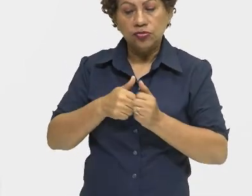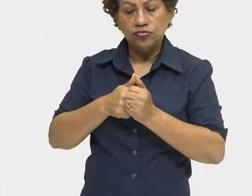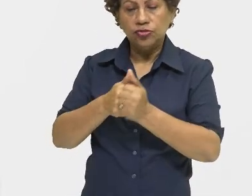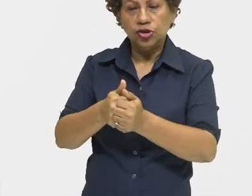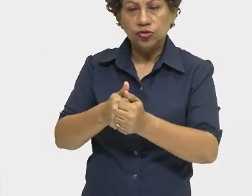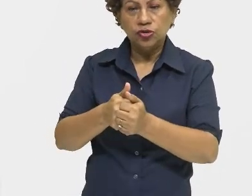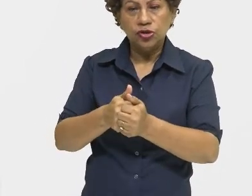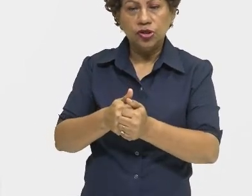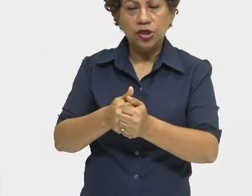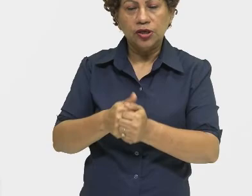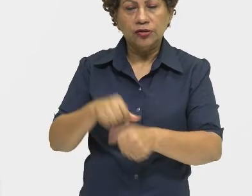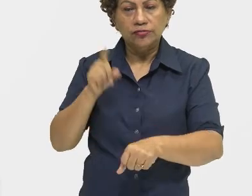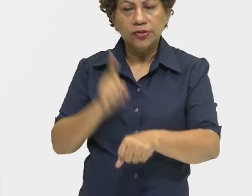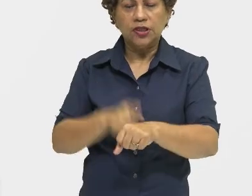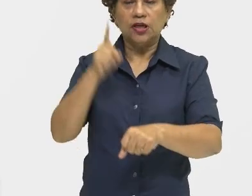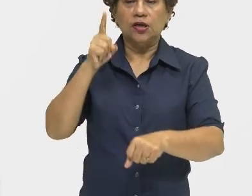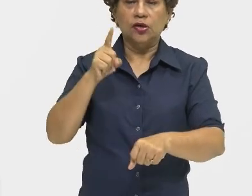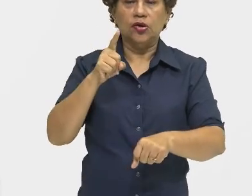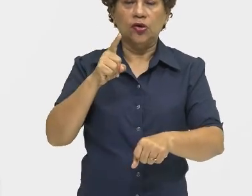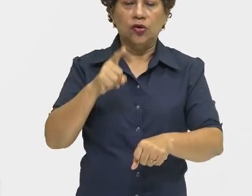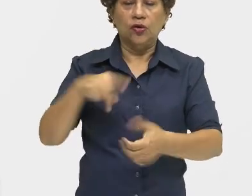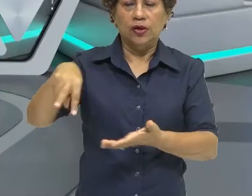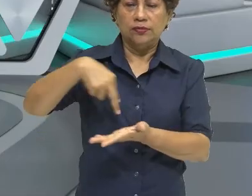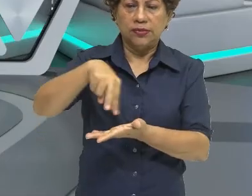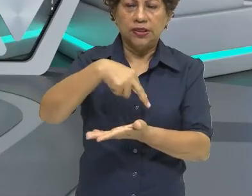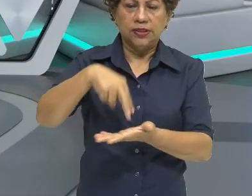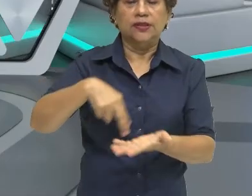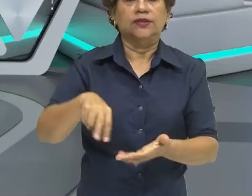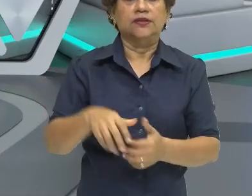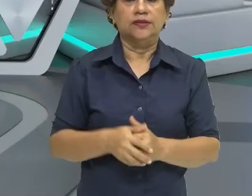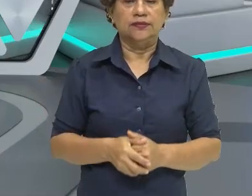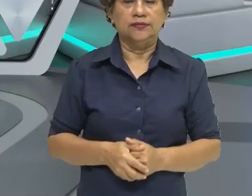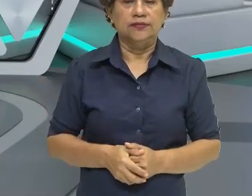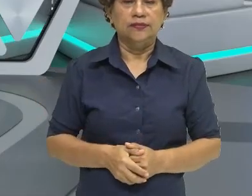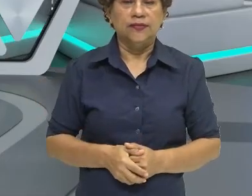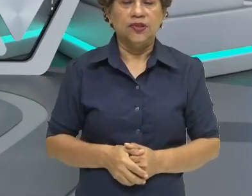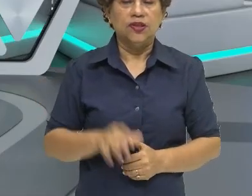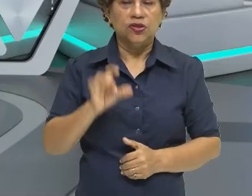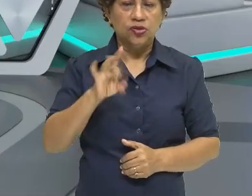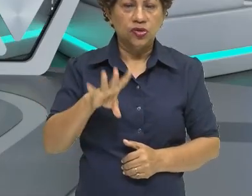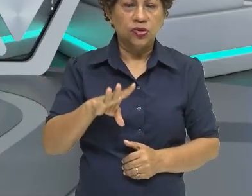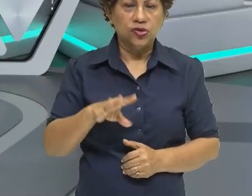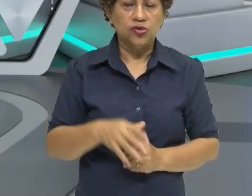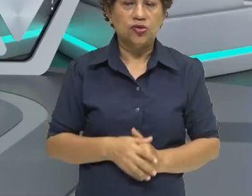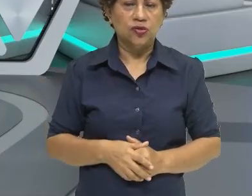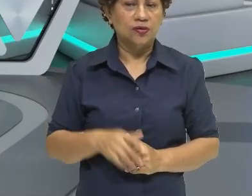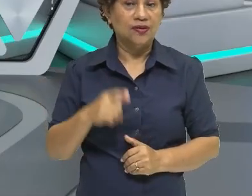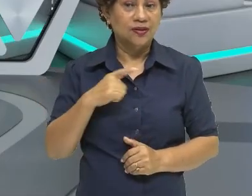a catira, informação importante, é executada somente por